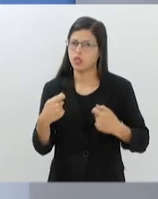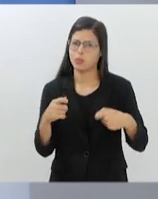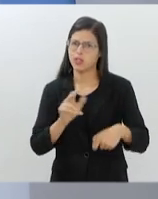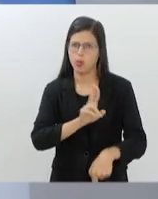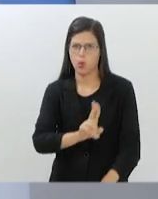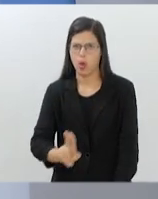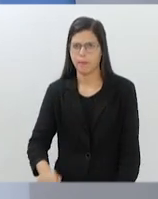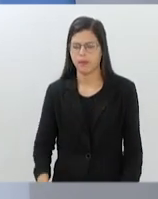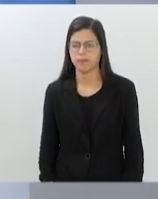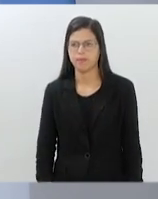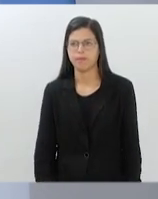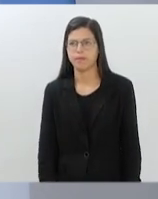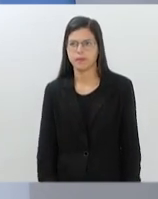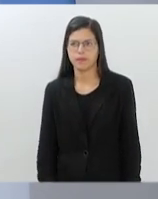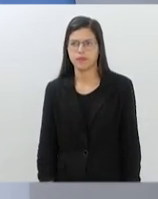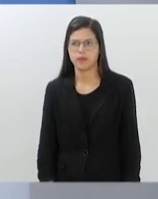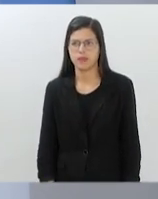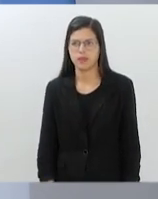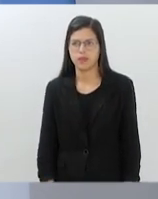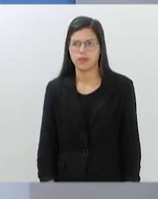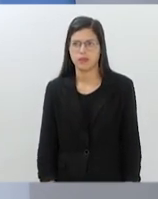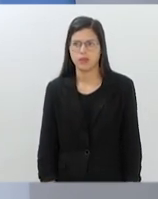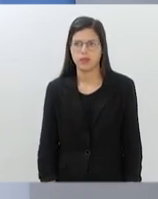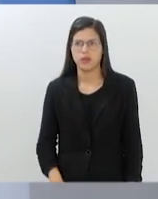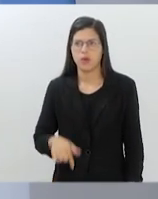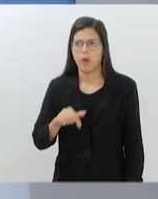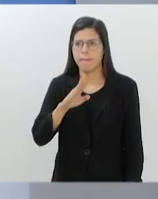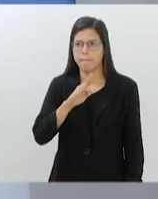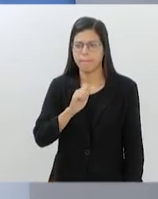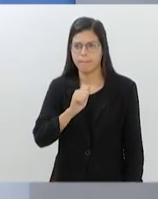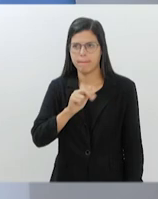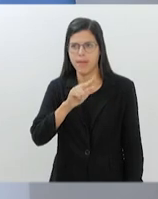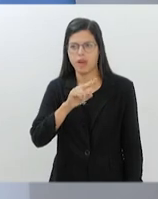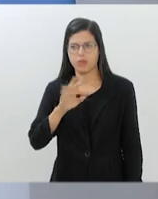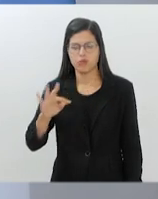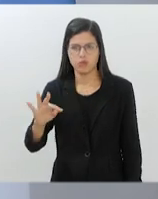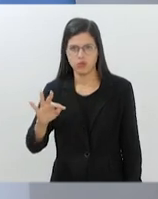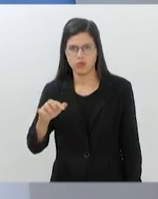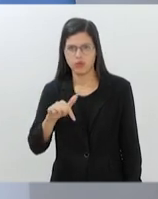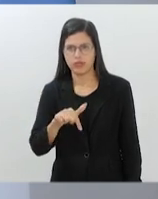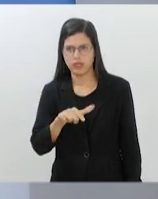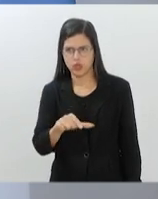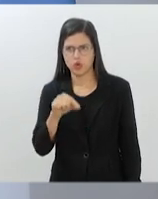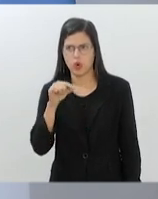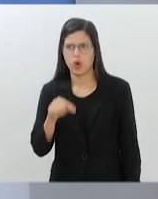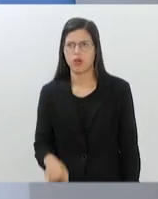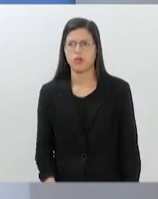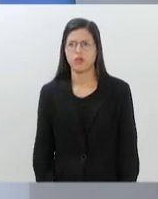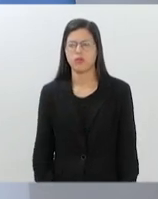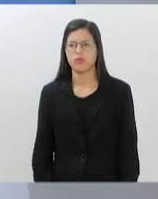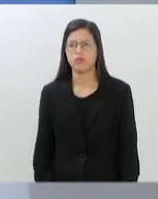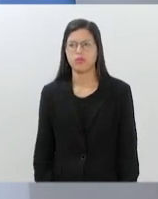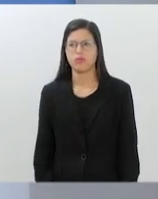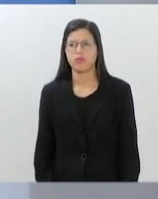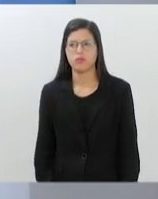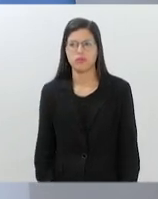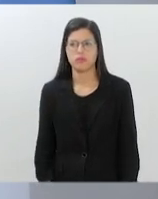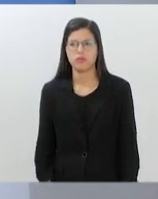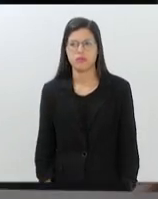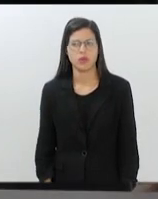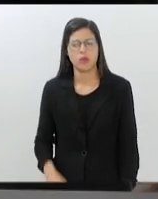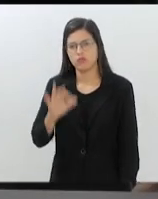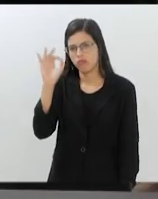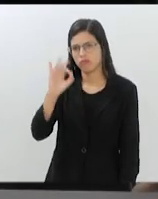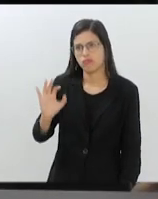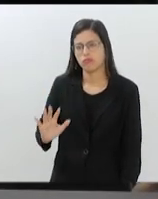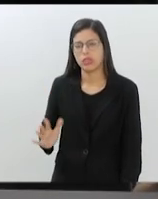presidente que define também é o balum que define Senhor balum o presidente da ced e Ele Escolheu os 100 convidados tamb hum que eu não entendia senh